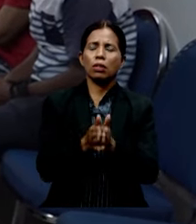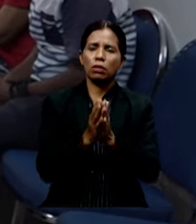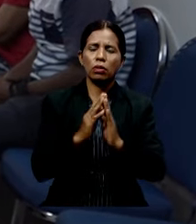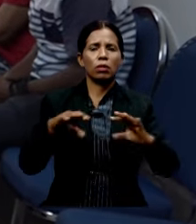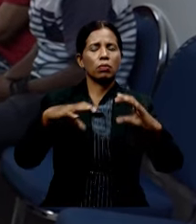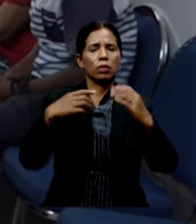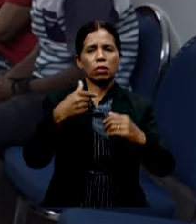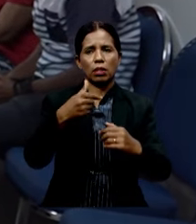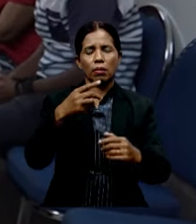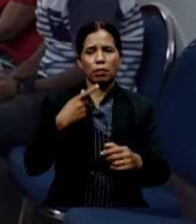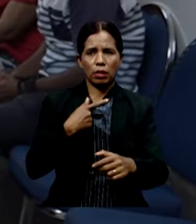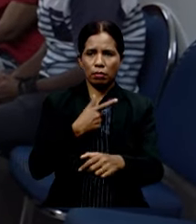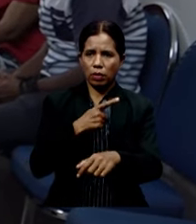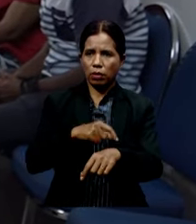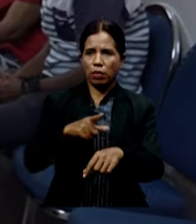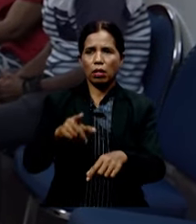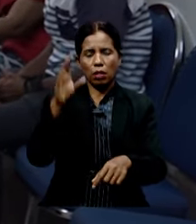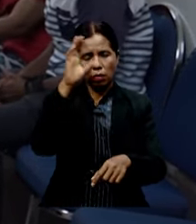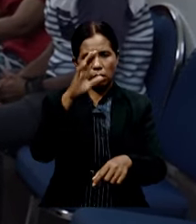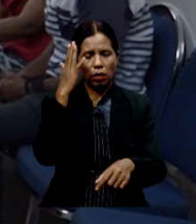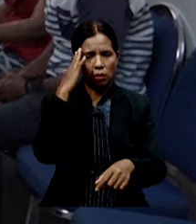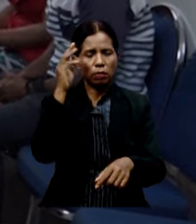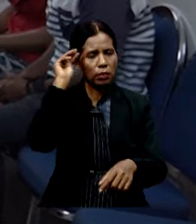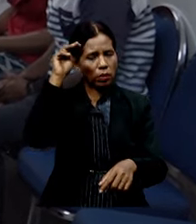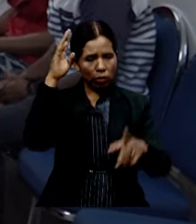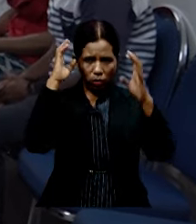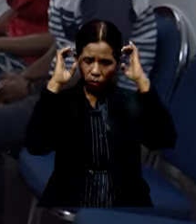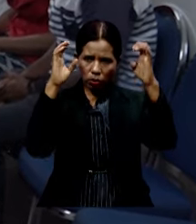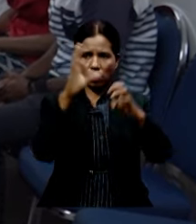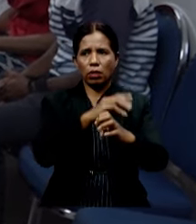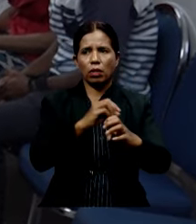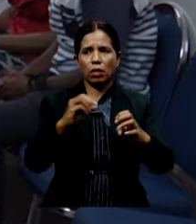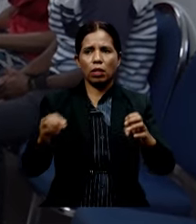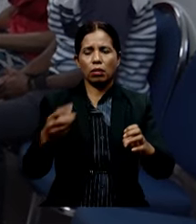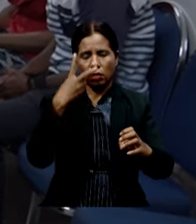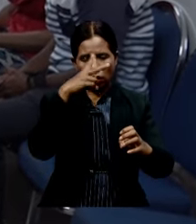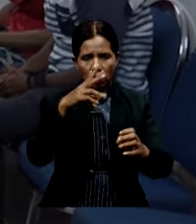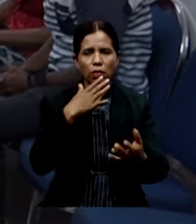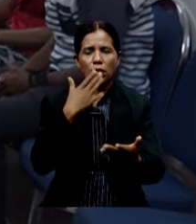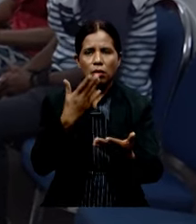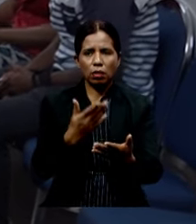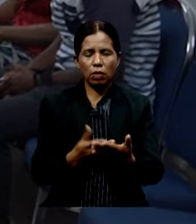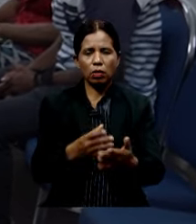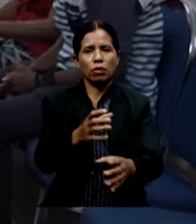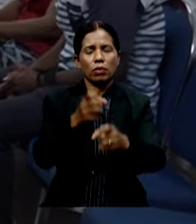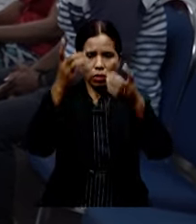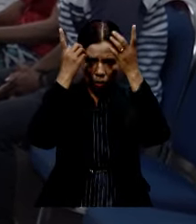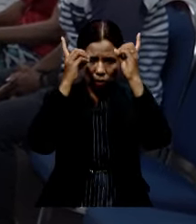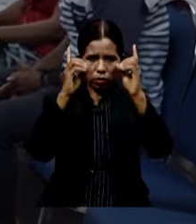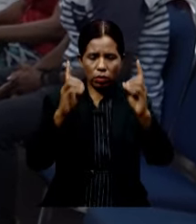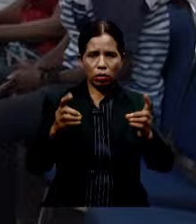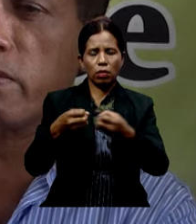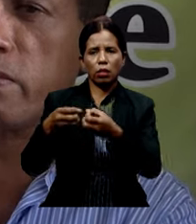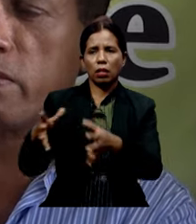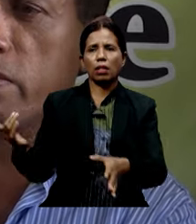Comissão de GG Parlamento Nacional atubolo atenção ba Ministério da Educação atuhalo a velação de dia antes fote decisão hori halá com